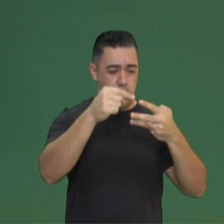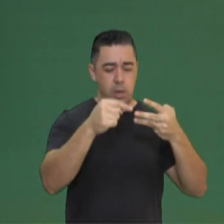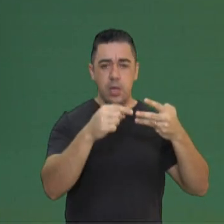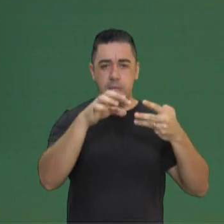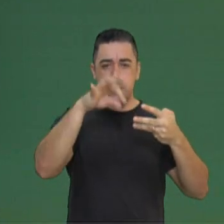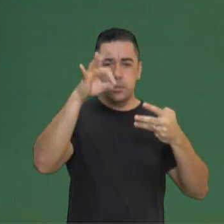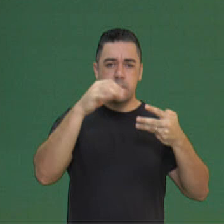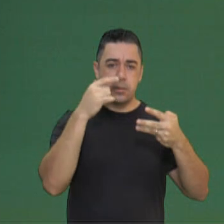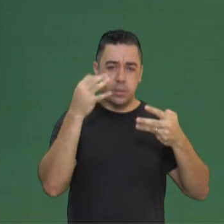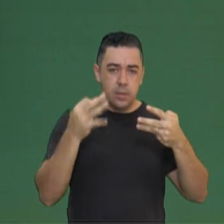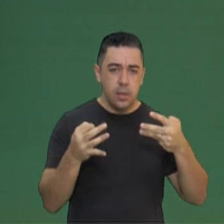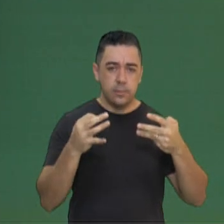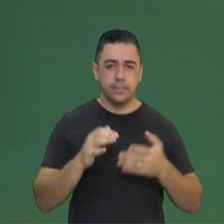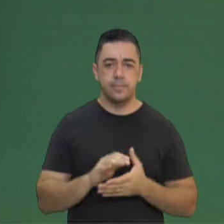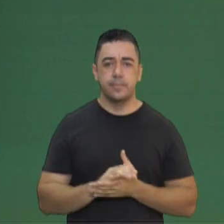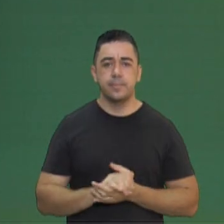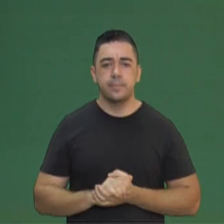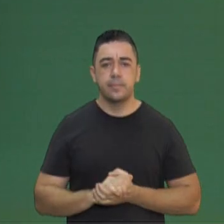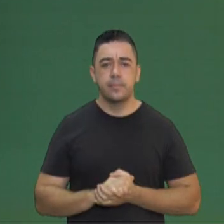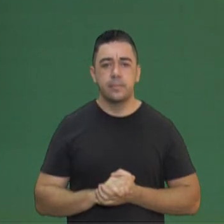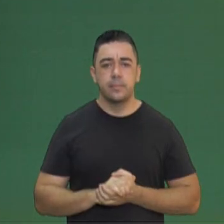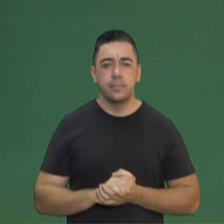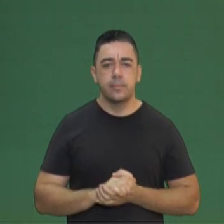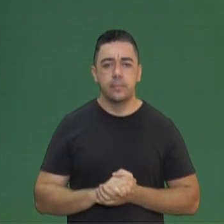acerto para você, tá?